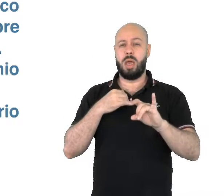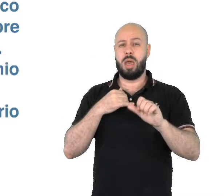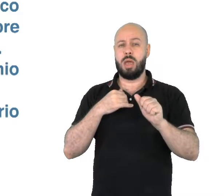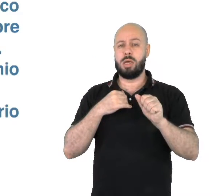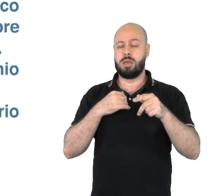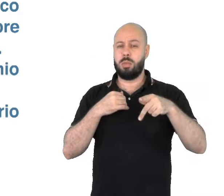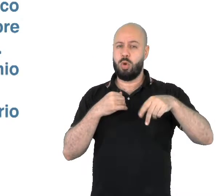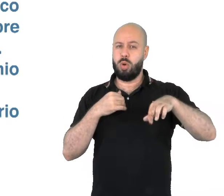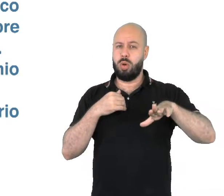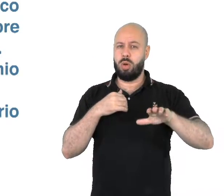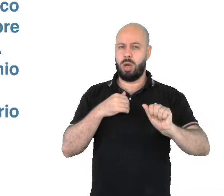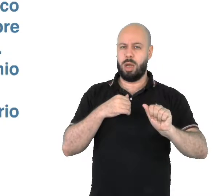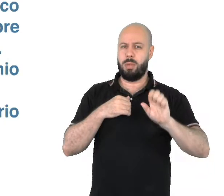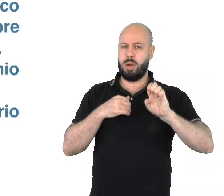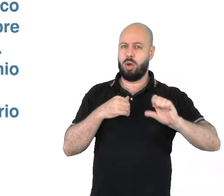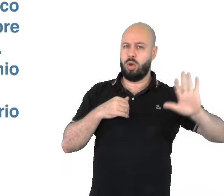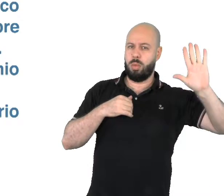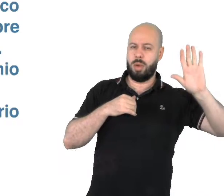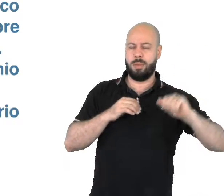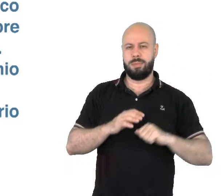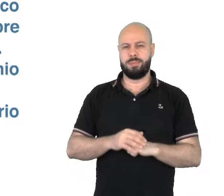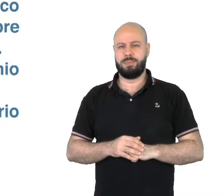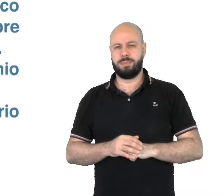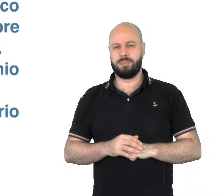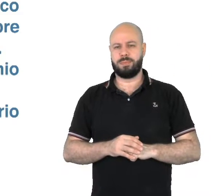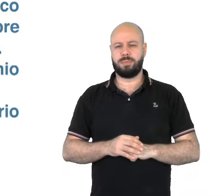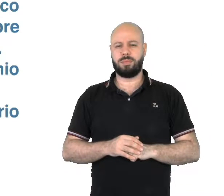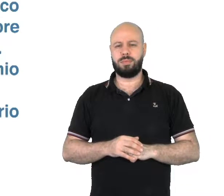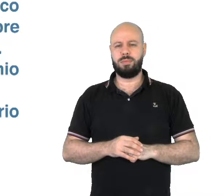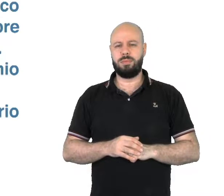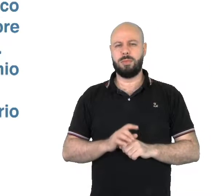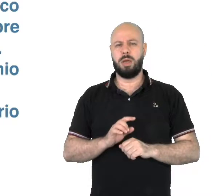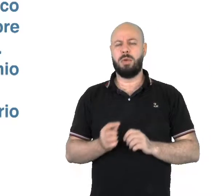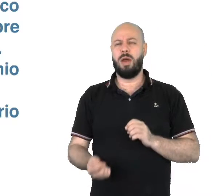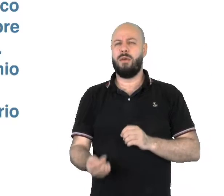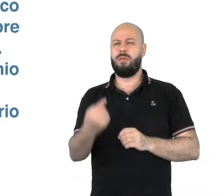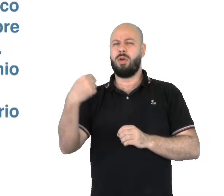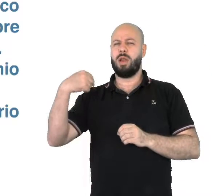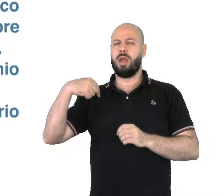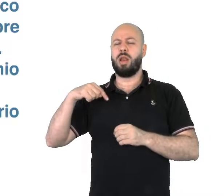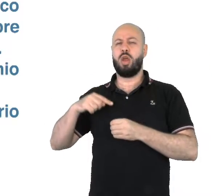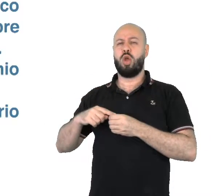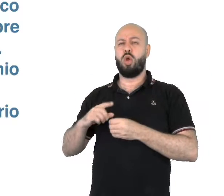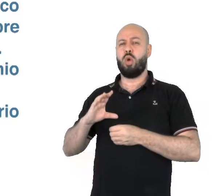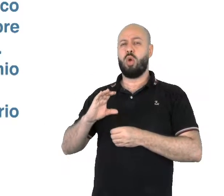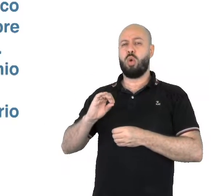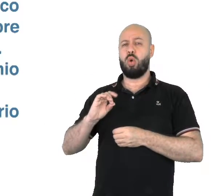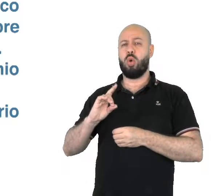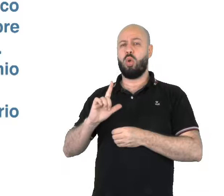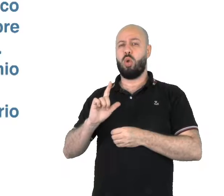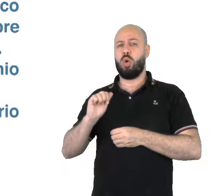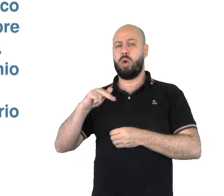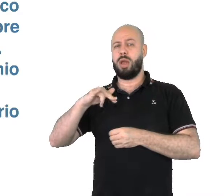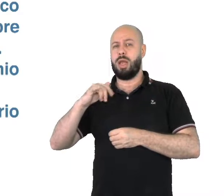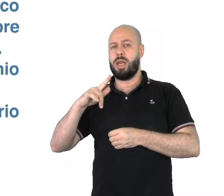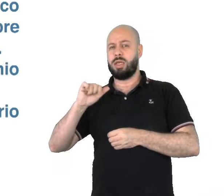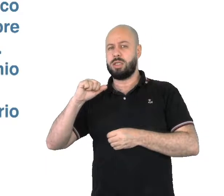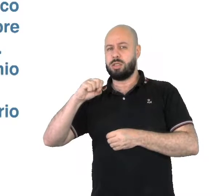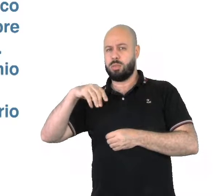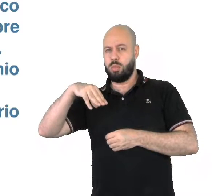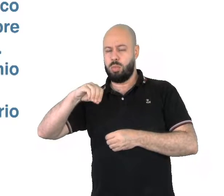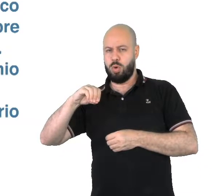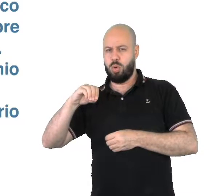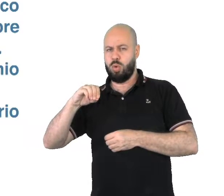europeia, ok, pessoal? Então, vamos voltar lá no colonialismo para lembrar o que é, qual é